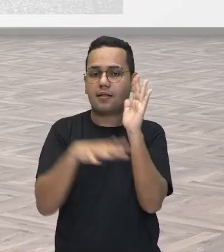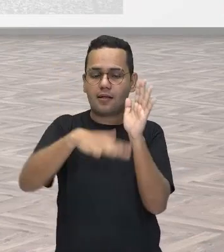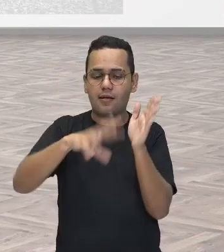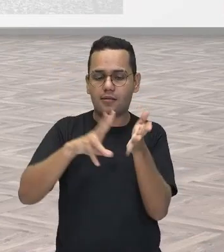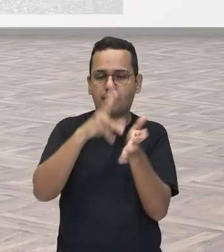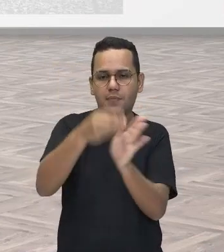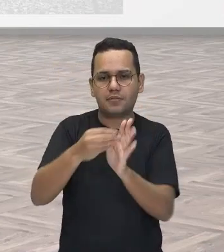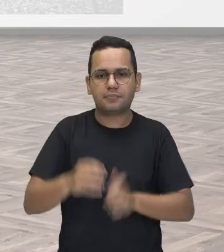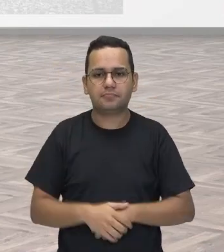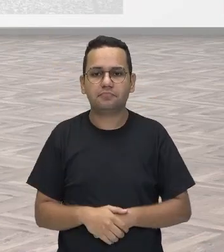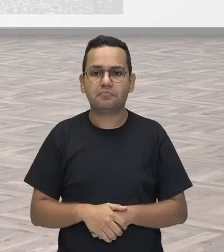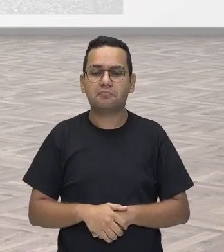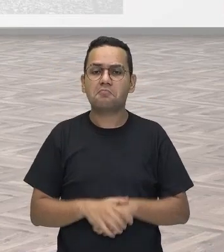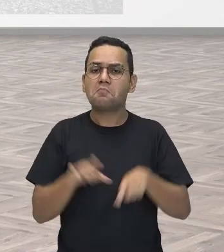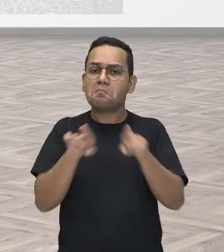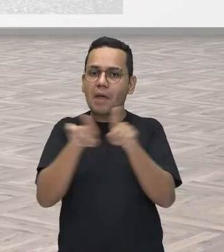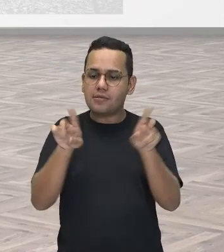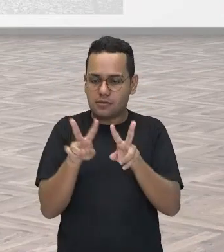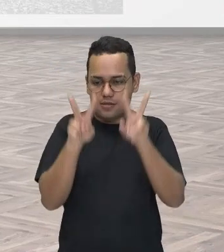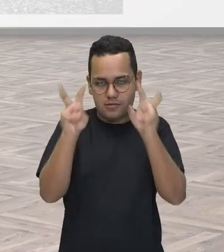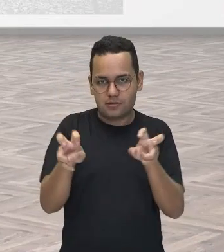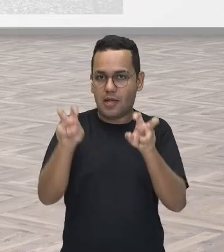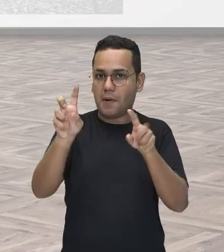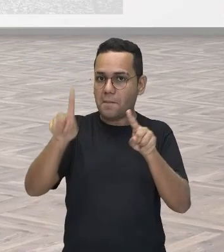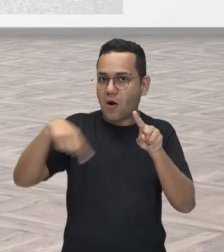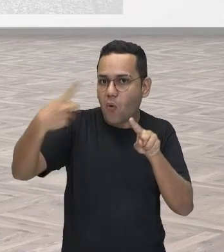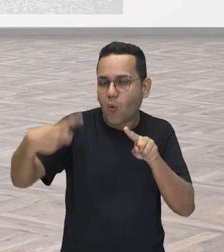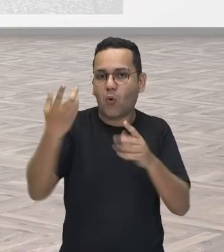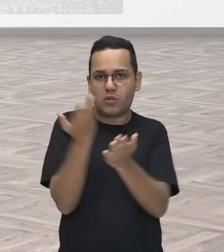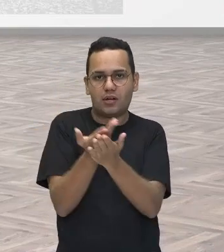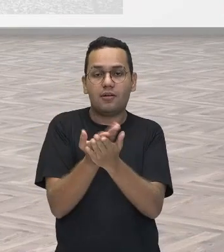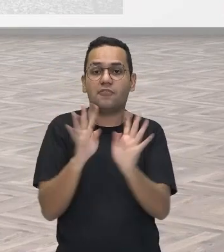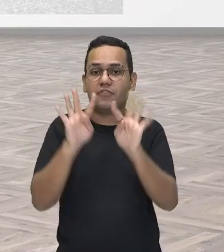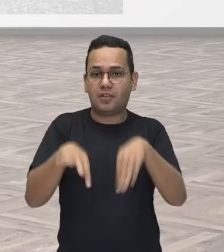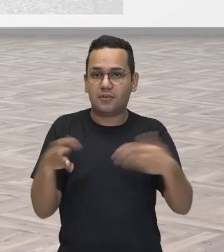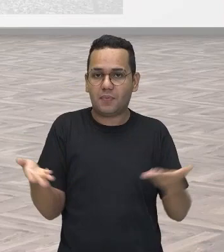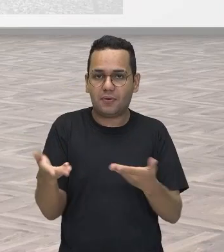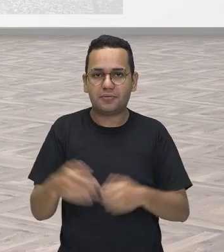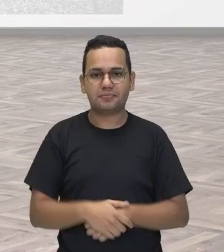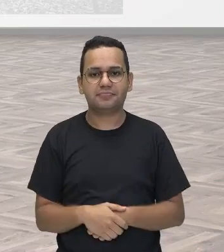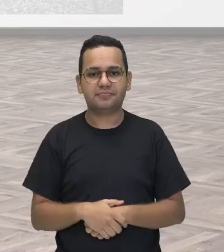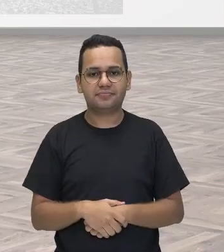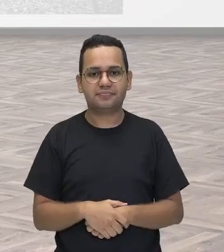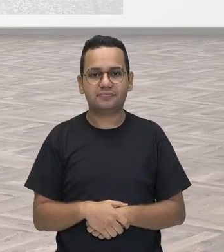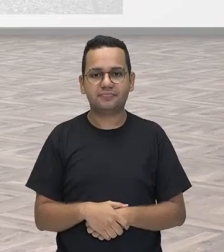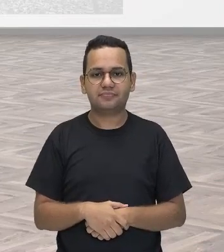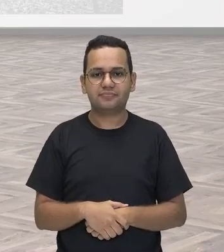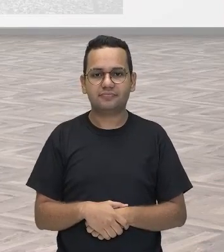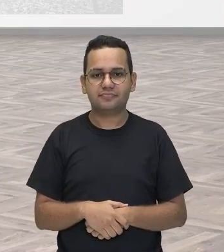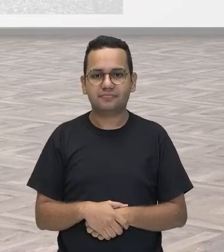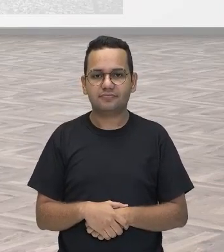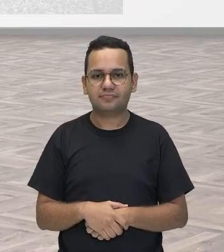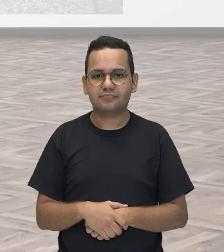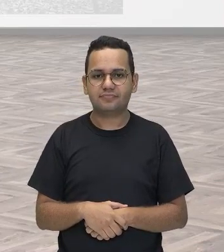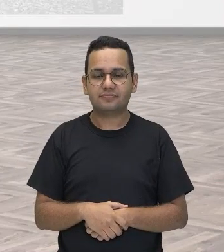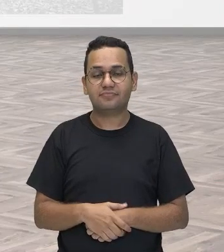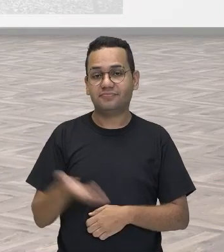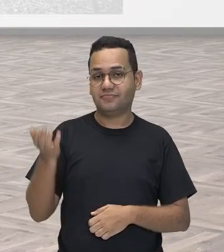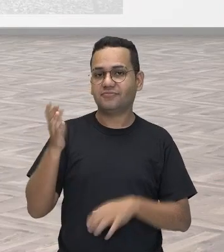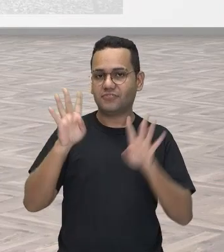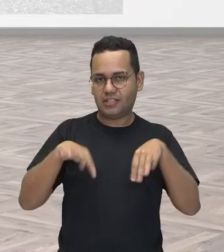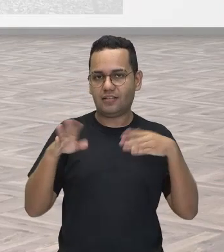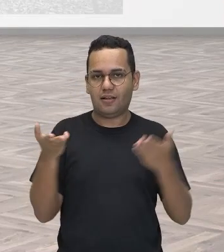vai ficar para uma próxima aula, porque a gente vai ficando por aqui, não é isso? Exatamente. E agora a gente se despede de vocês,